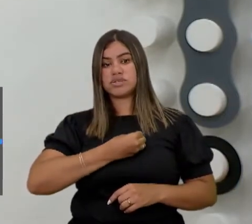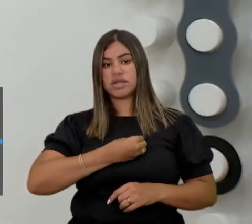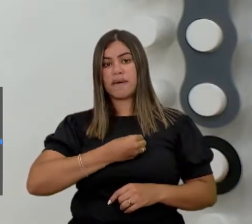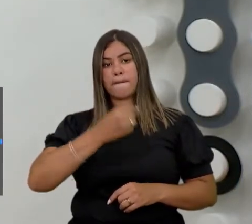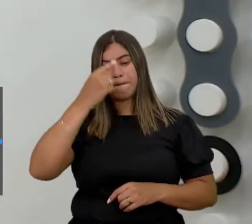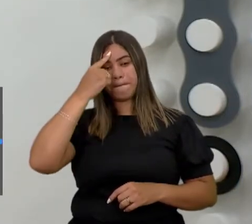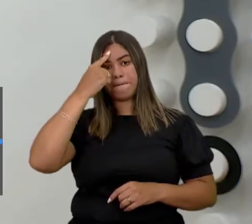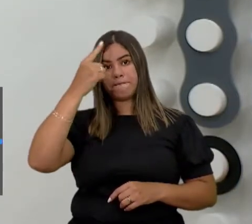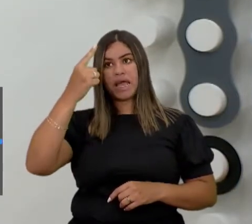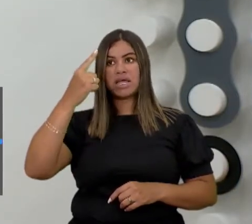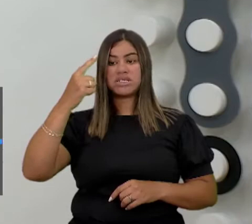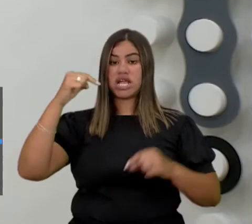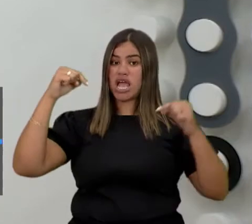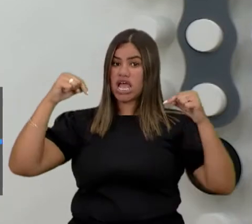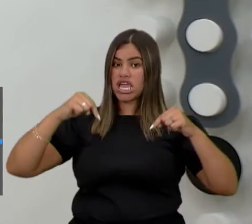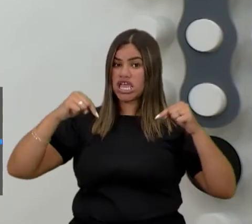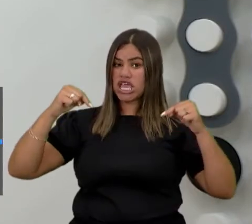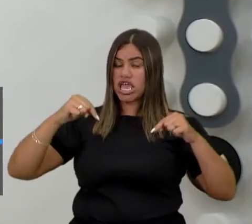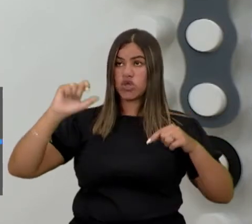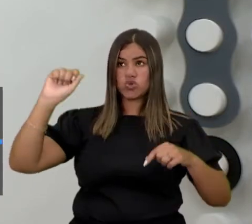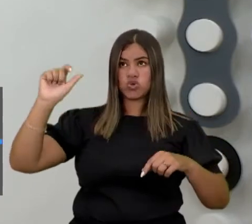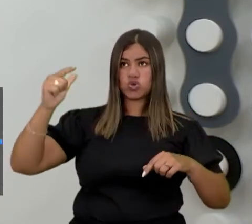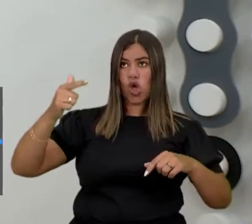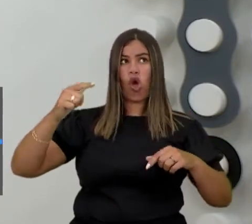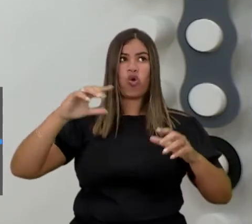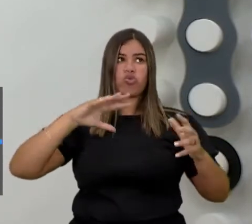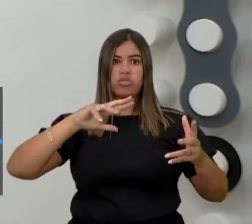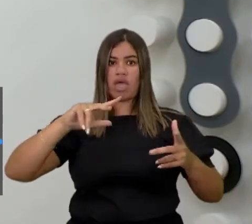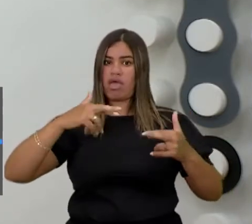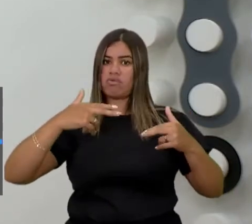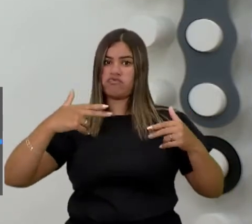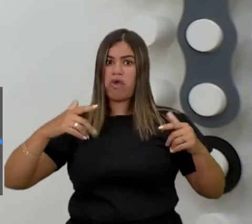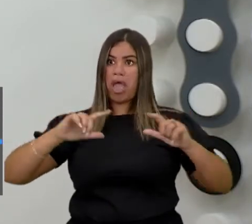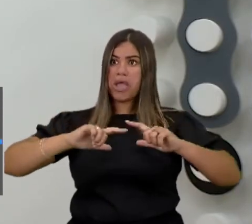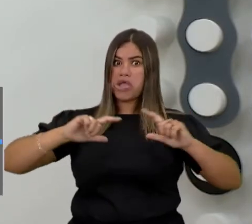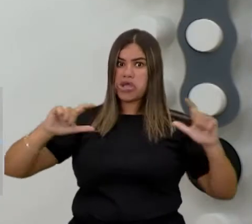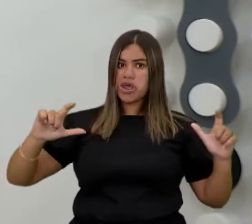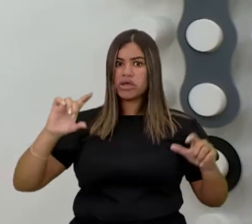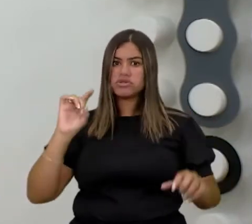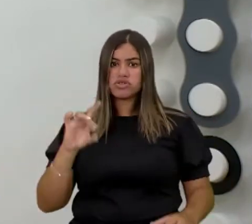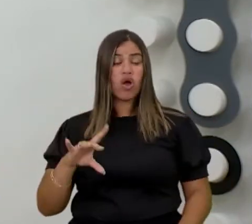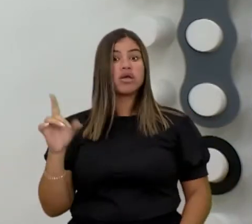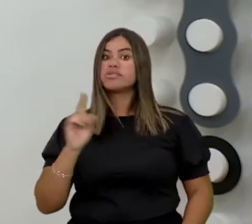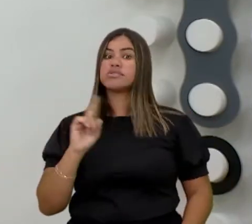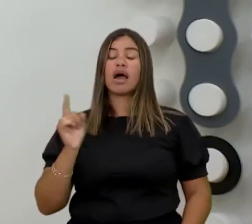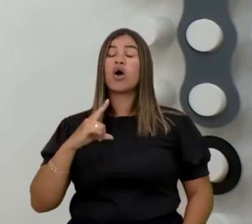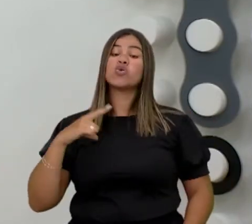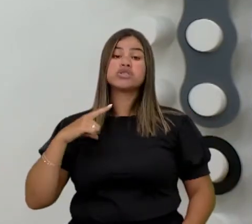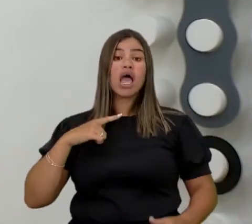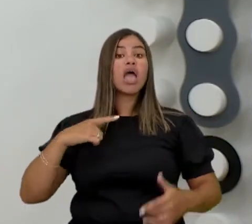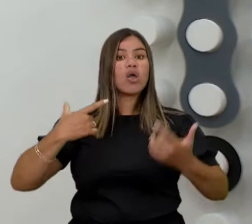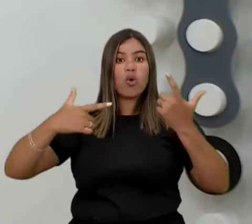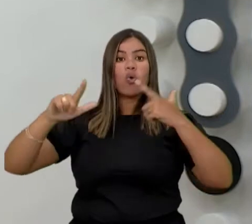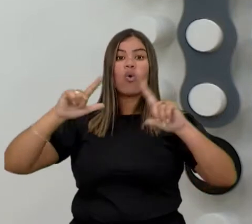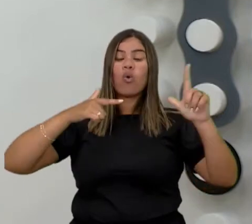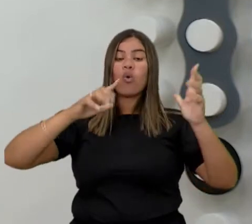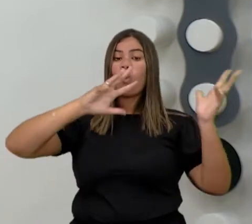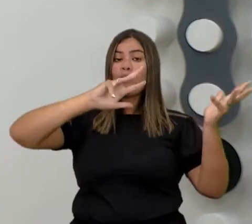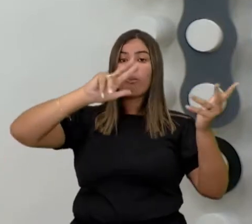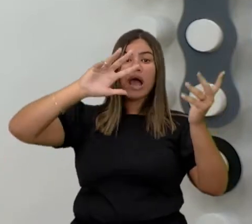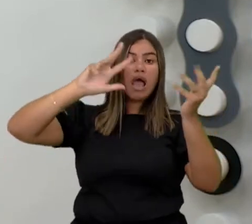maior do universo, né? Tem situações aí, tem estrelas, por exemplo, que é o que eu falei para vocês, 3.000 vezes, 2.000